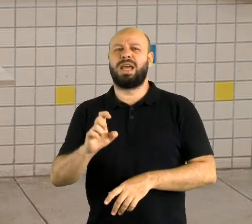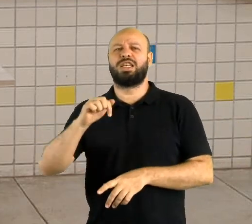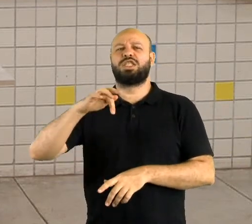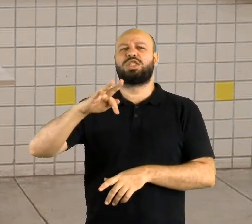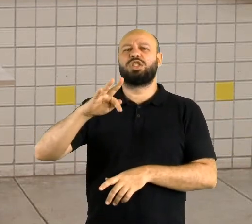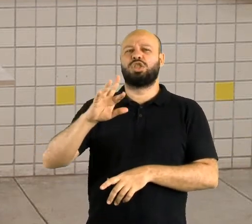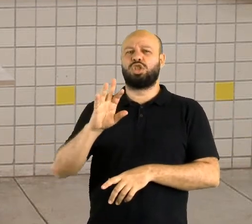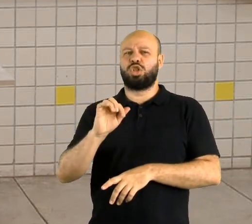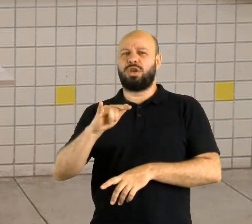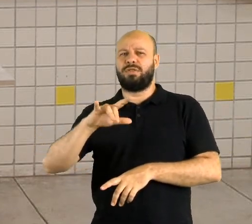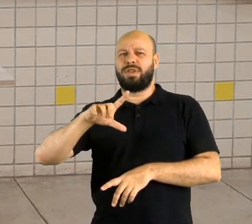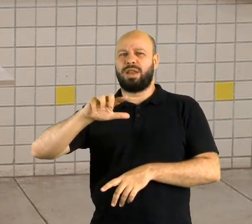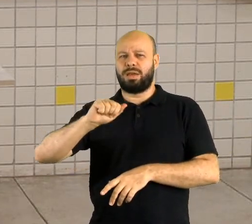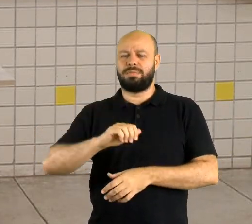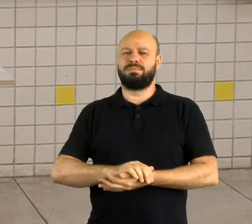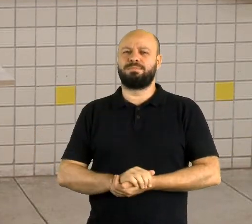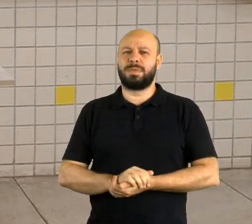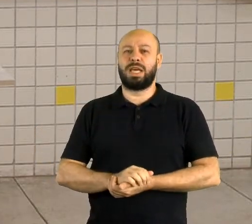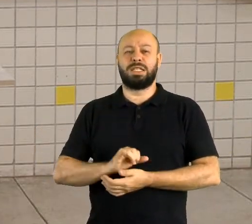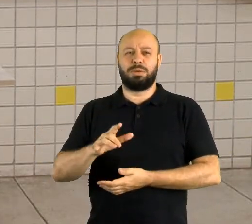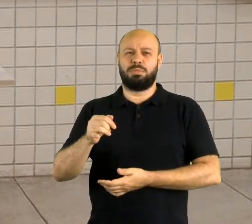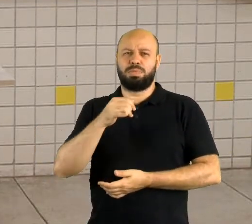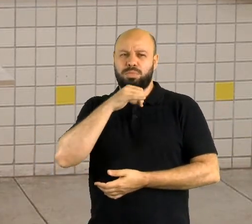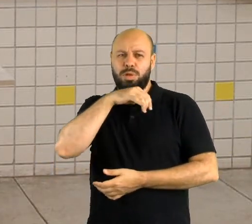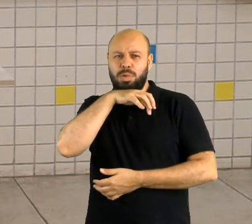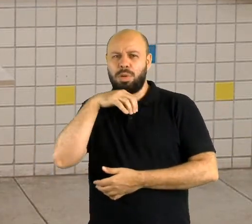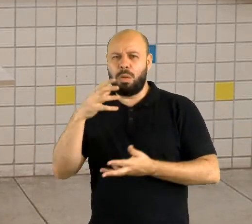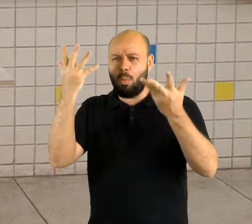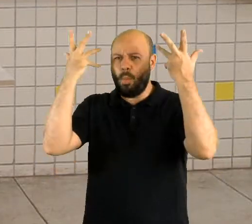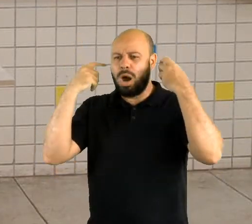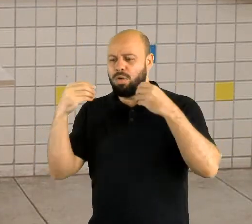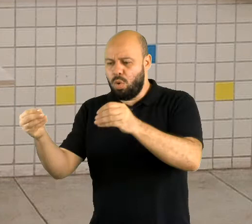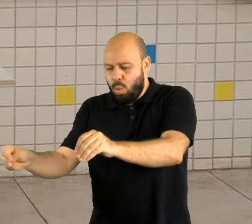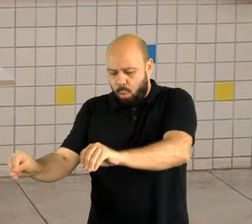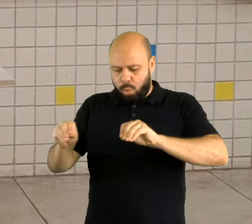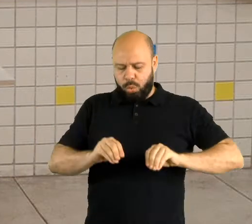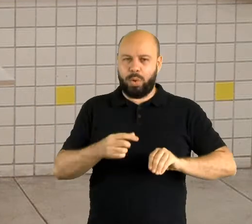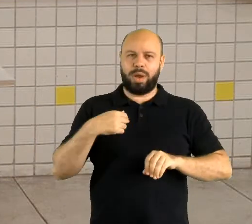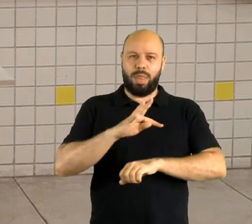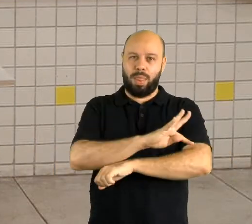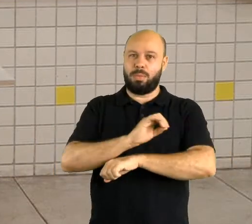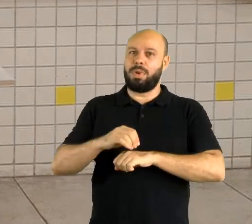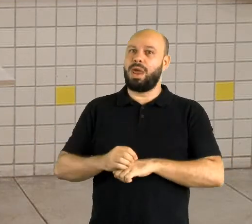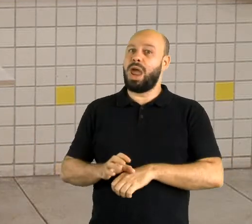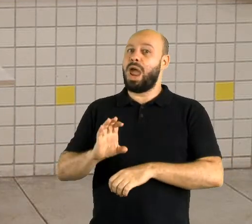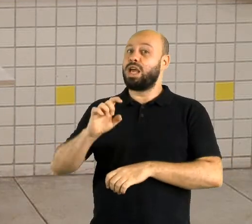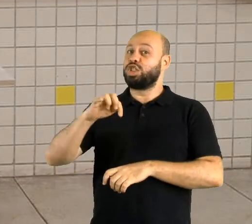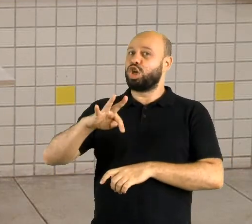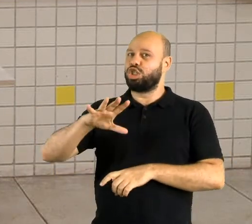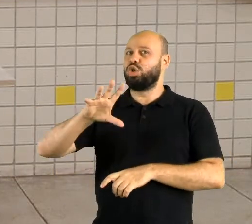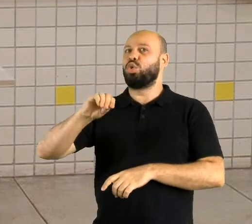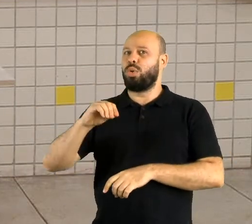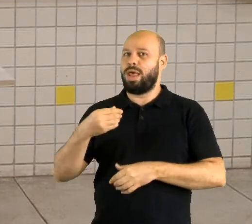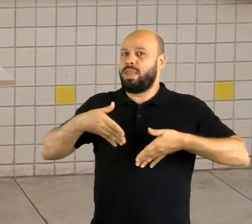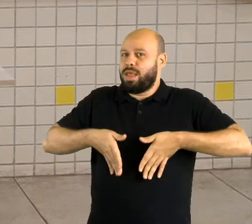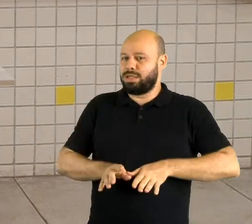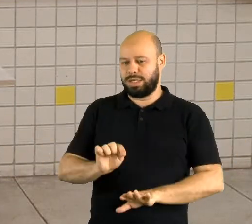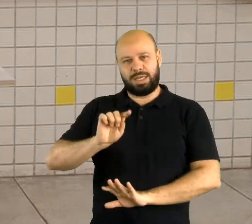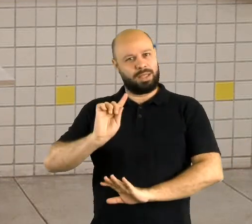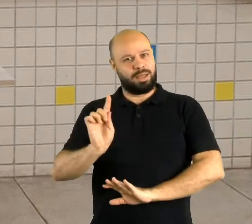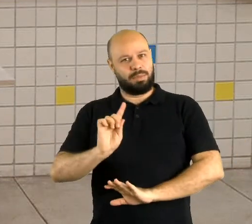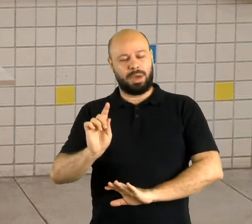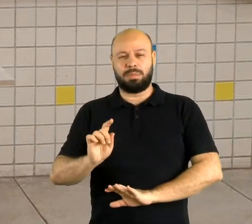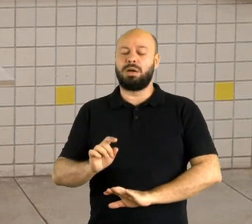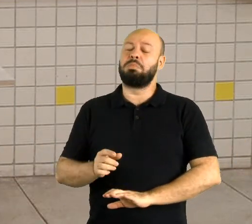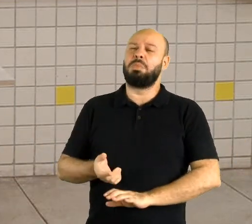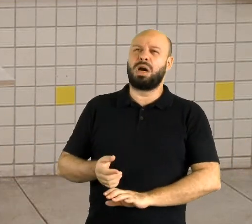animais. Se eu trouxer um leão para morar aqui no Tocantins, ele vai ser exótico, ele não é nativo. A onça